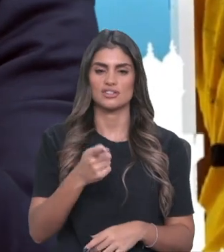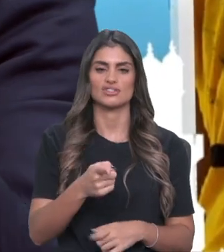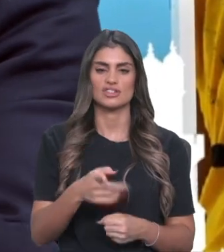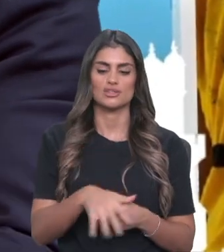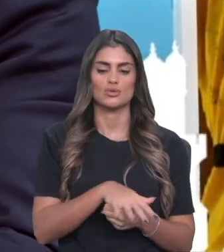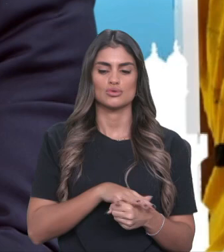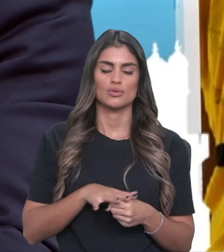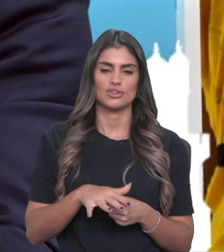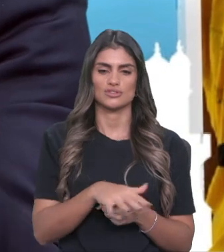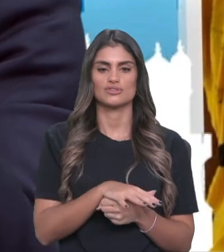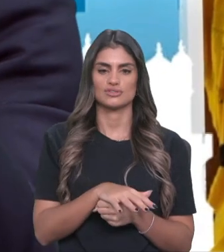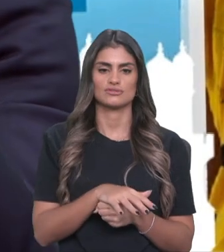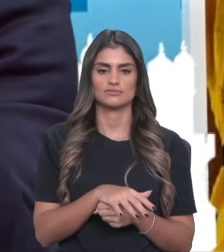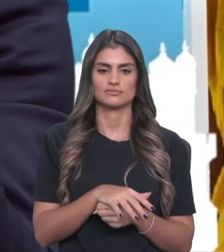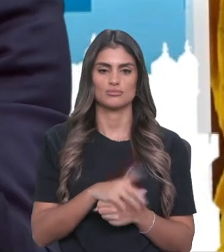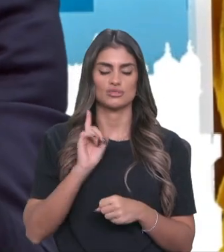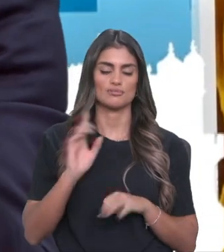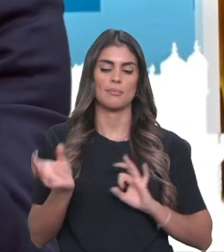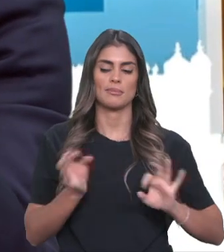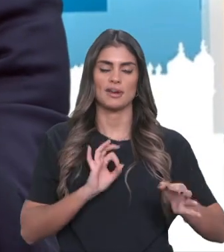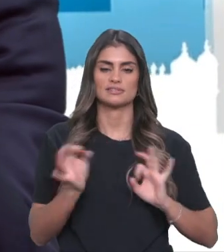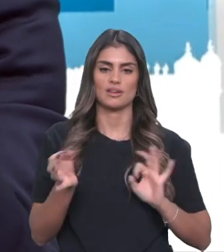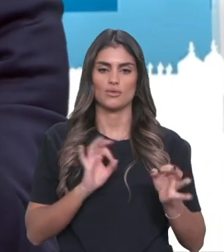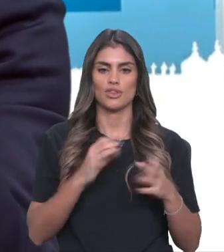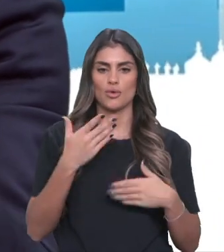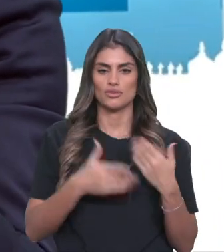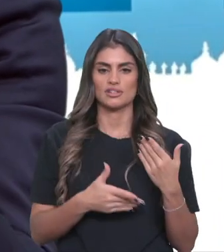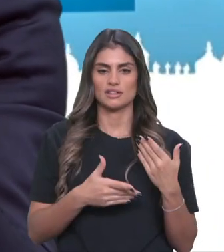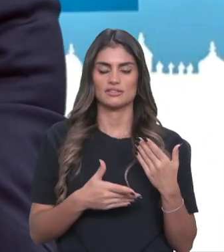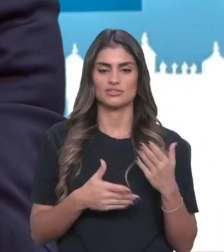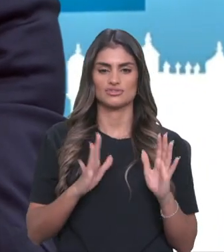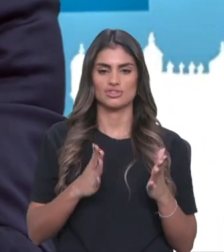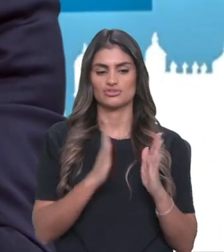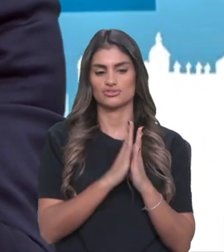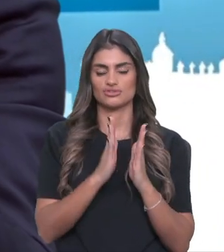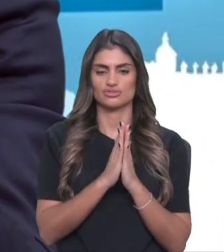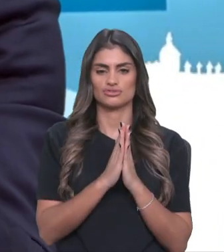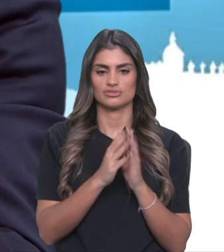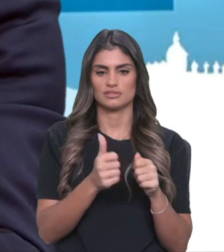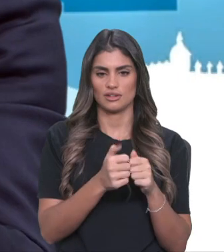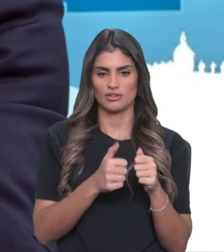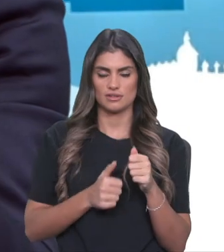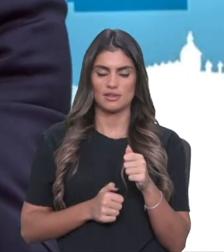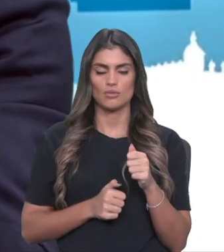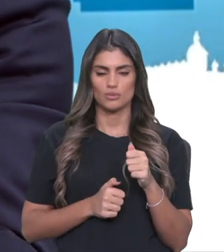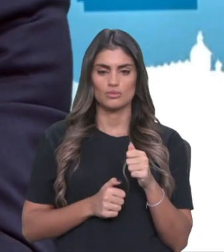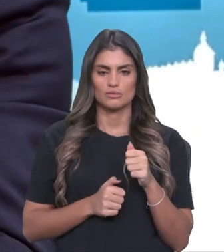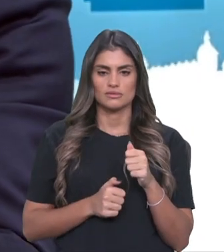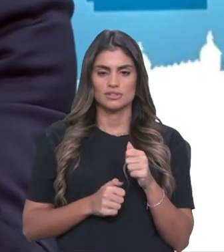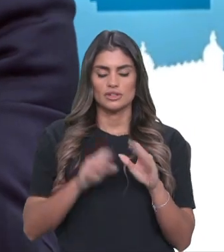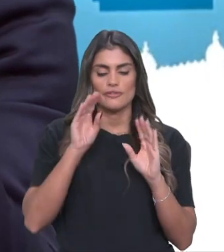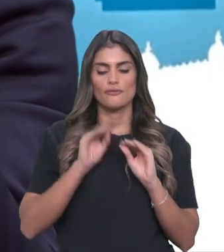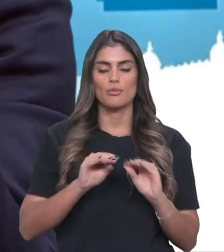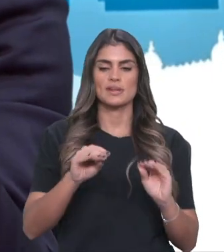acontecimentos valem pela sua preparação, e a preparação que está a acontecer já nas dioceses de oração, de adoração, de